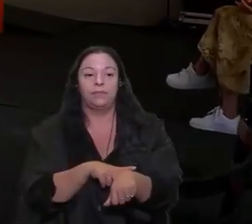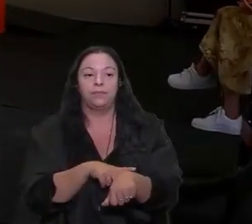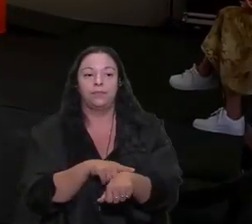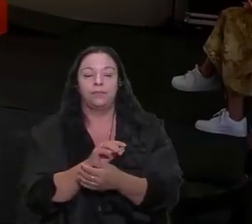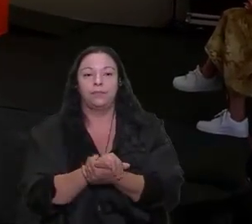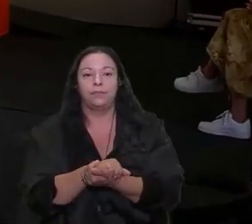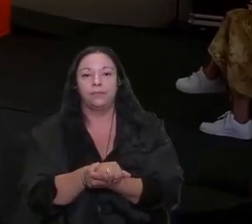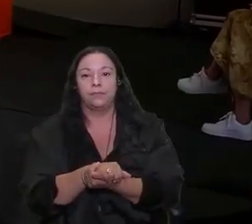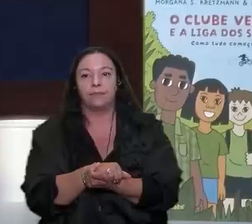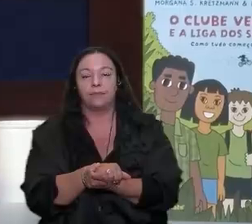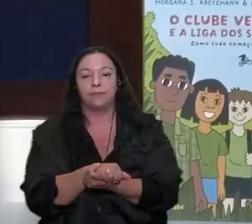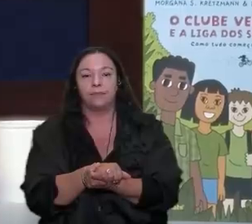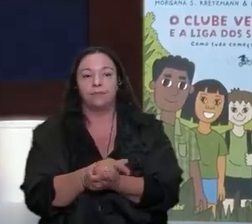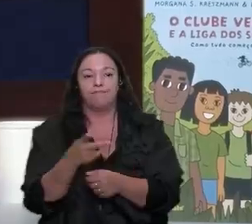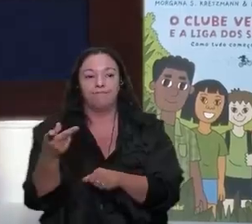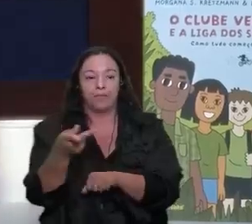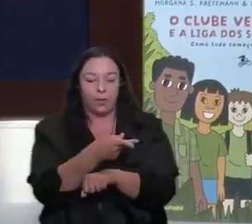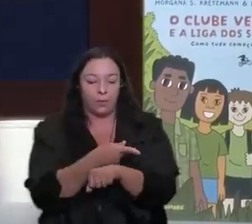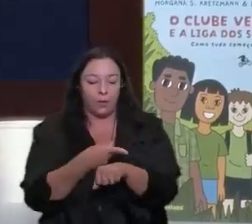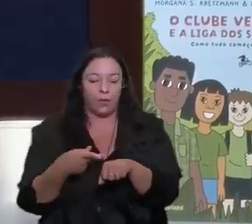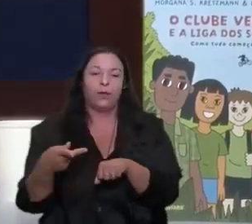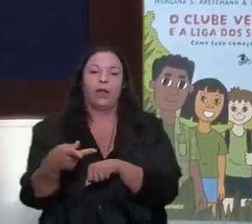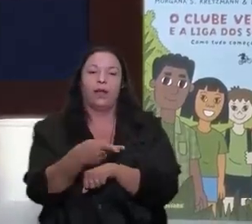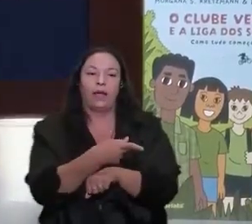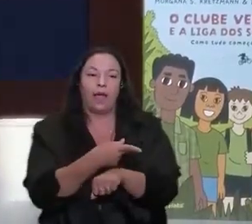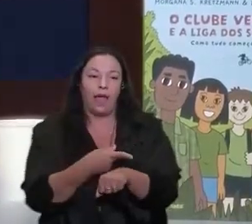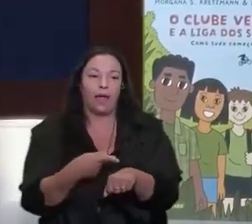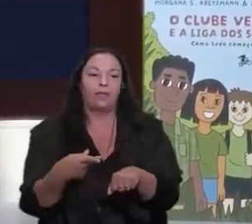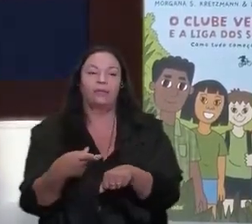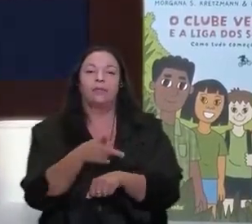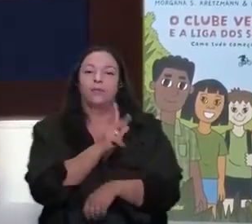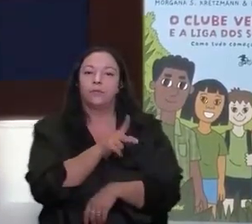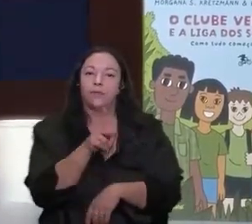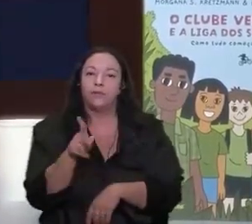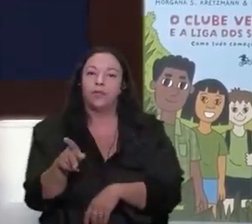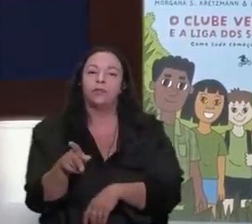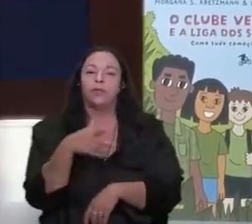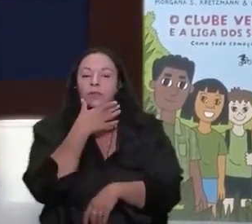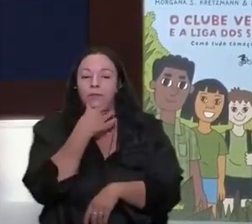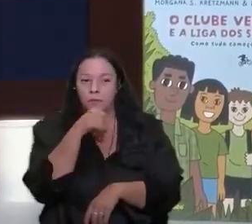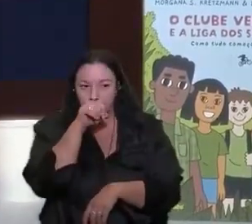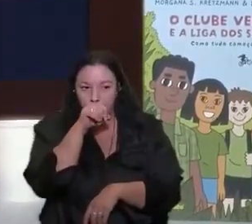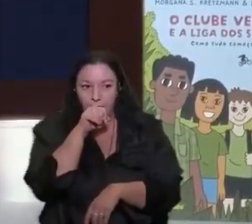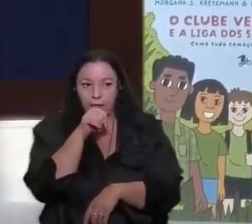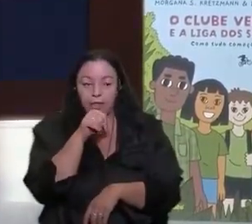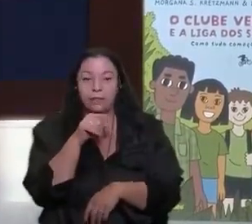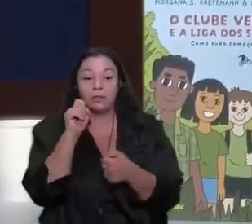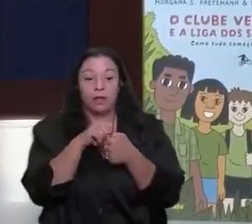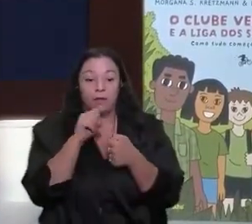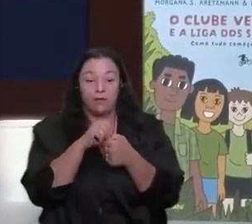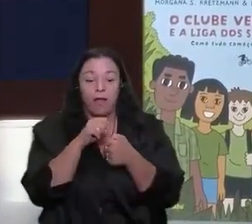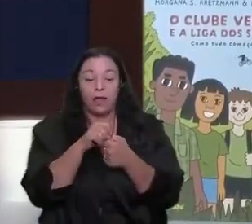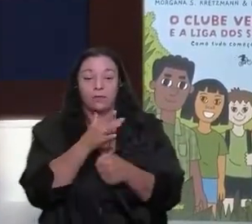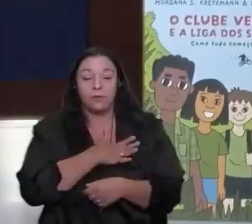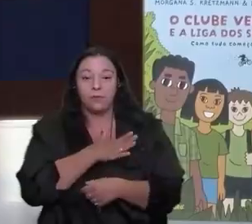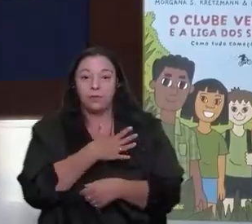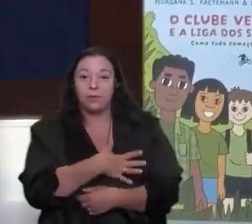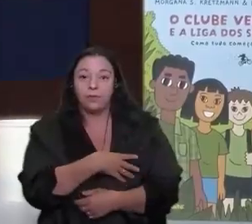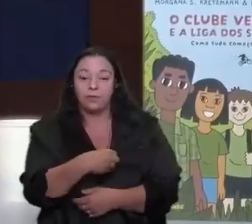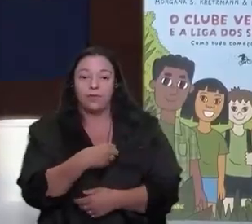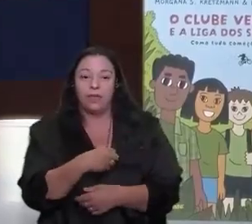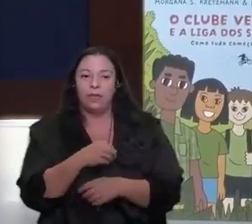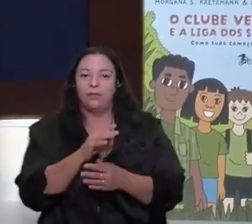muito procurada por educadores e por pais que perguntam o que eu faço para meu filho largar as telas.